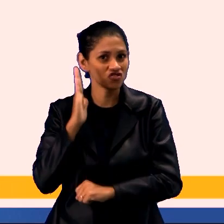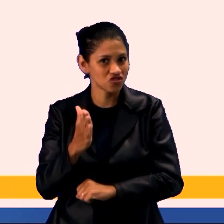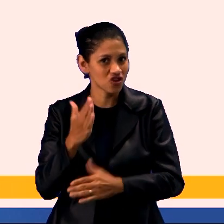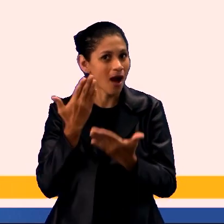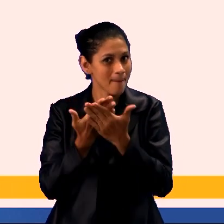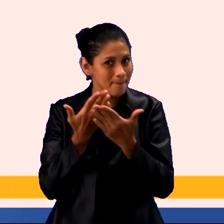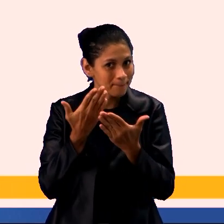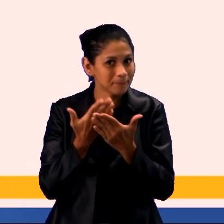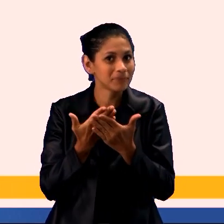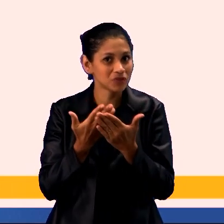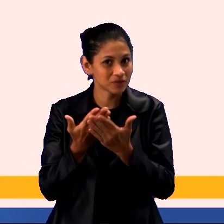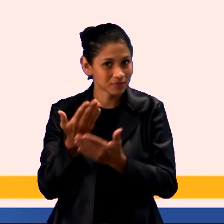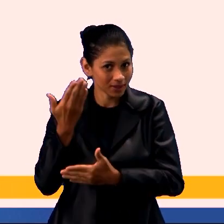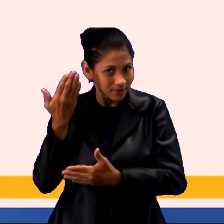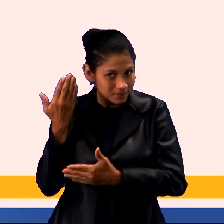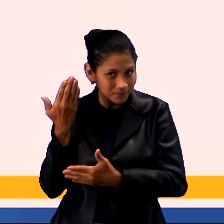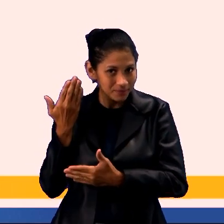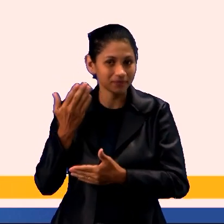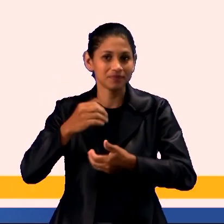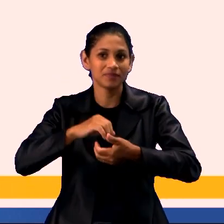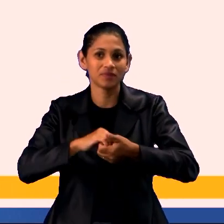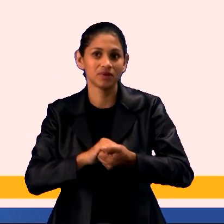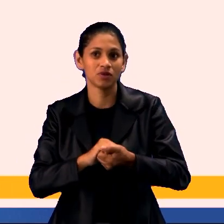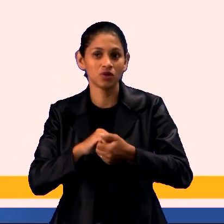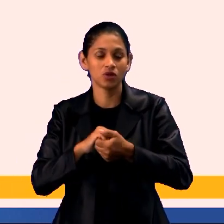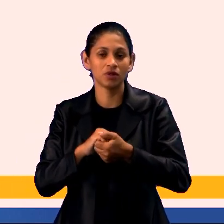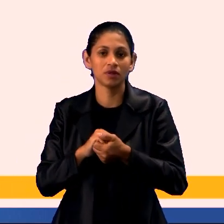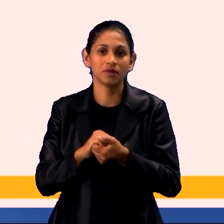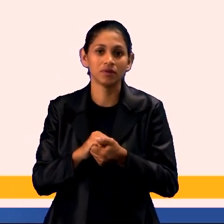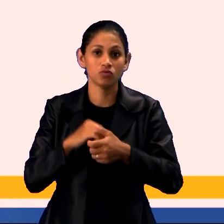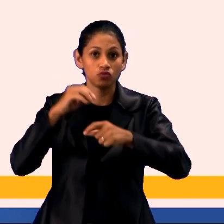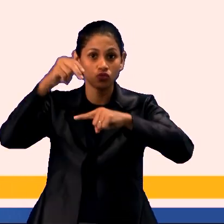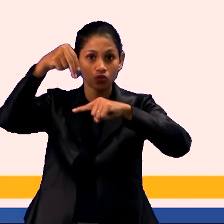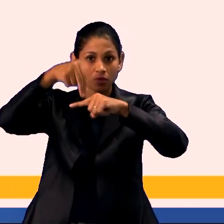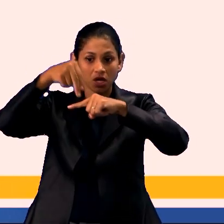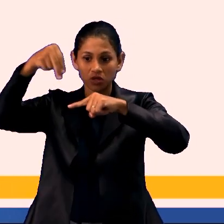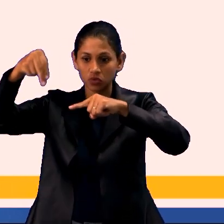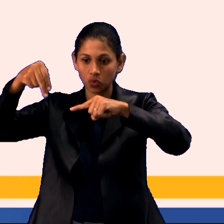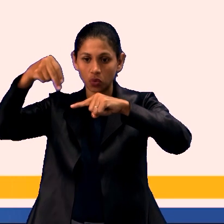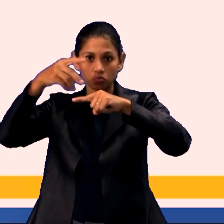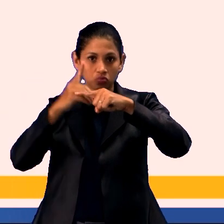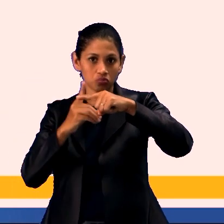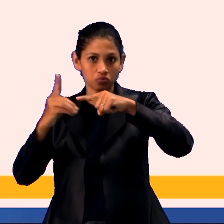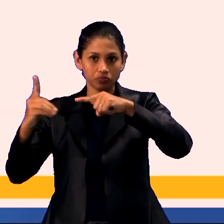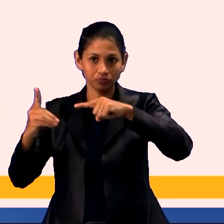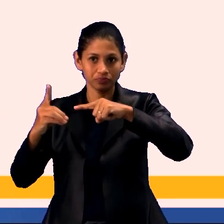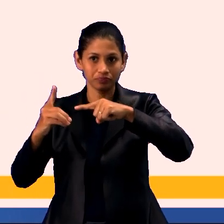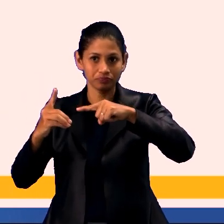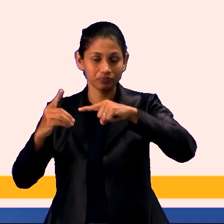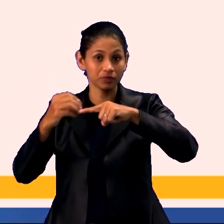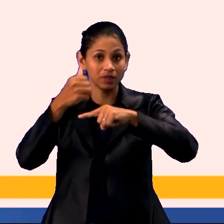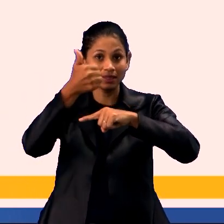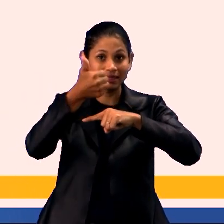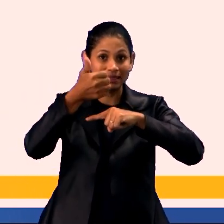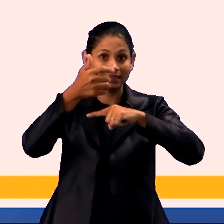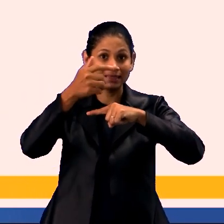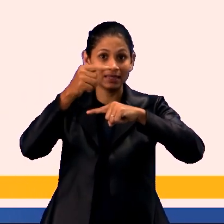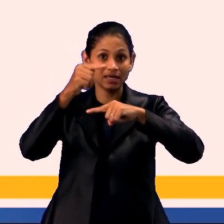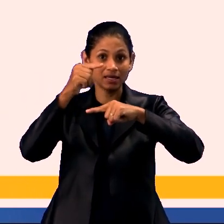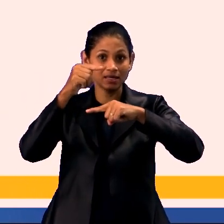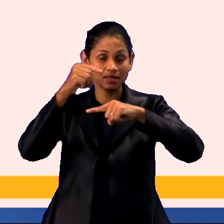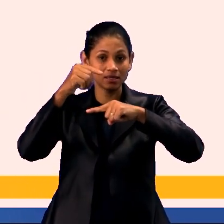simples, né? Você multiplica numerador por numerador, denominador por denominador. E aí fica 13 vezes